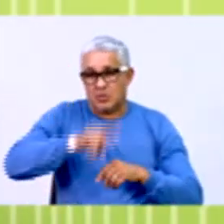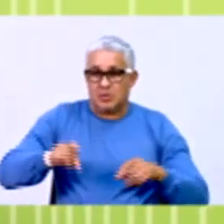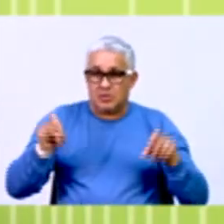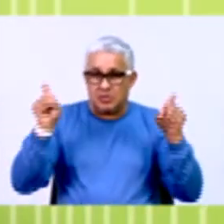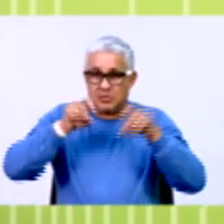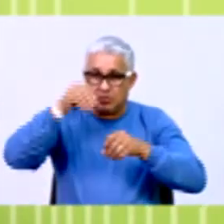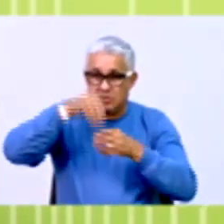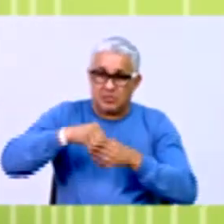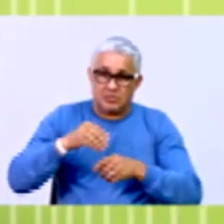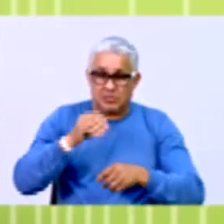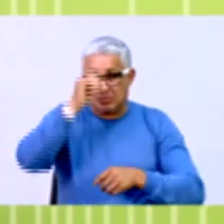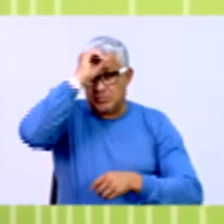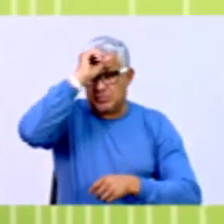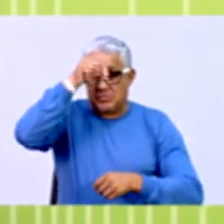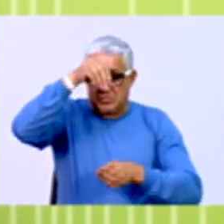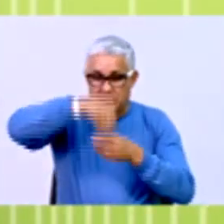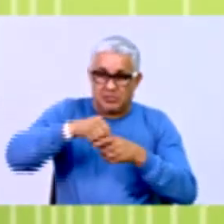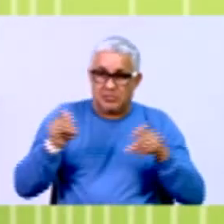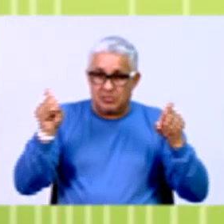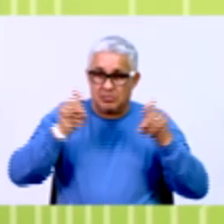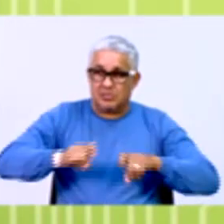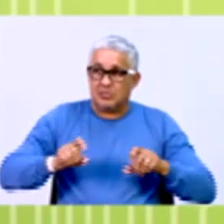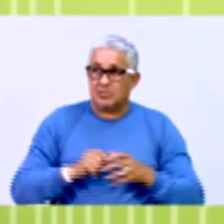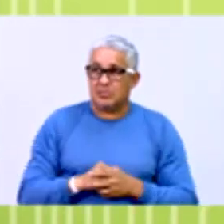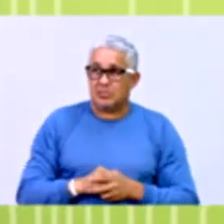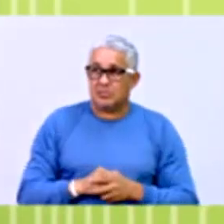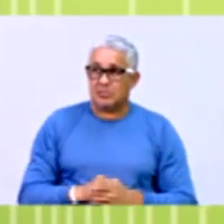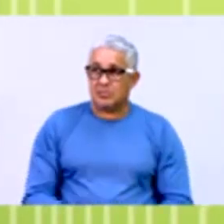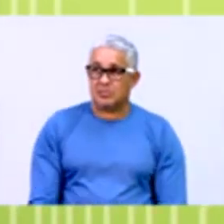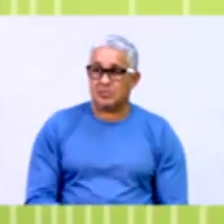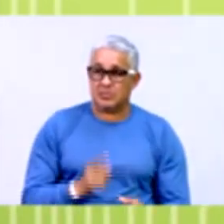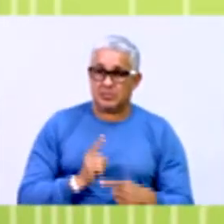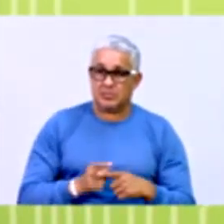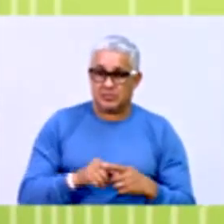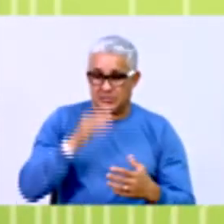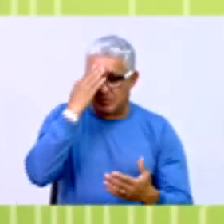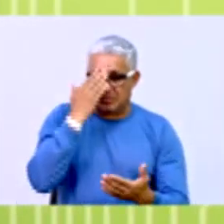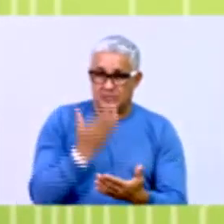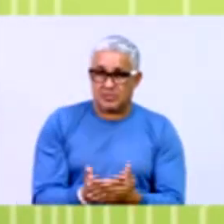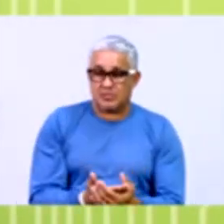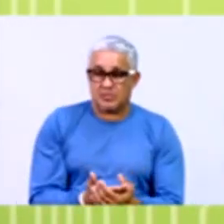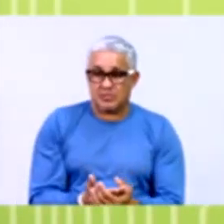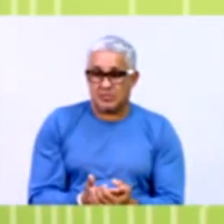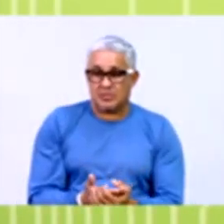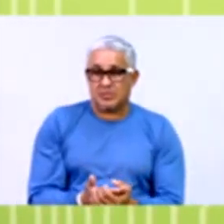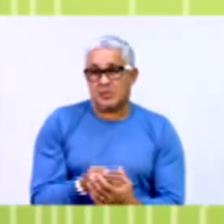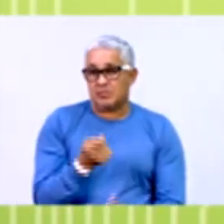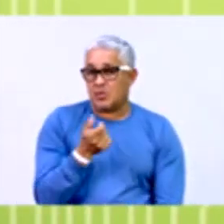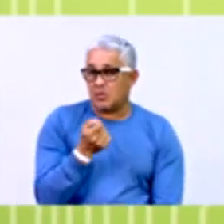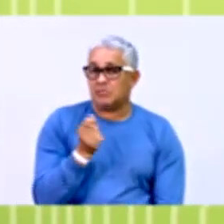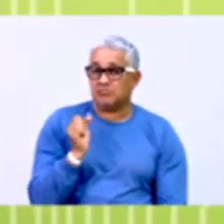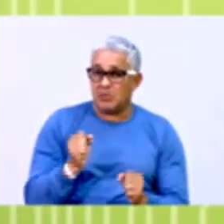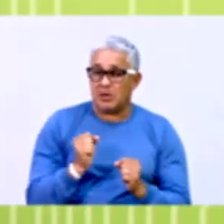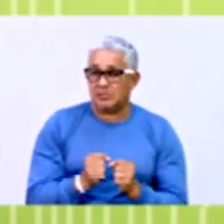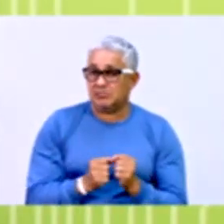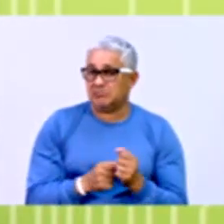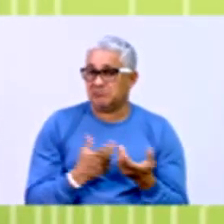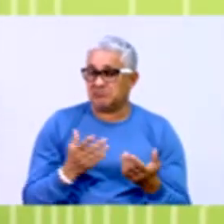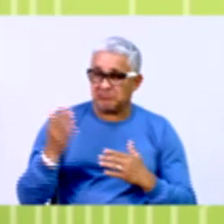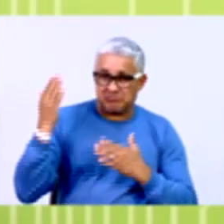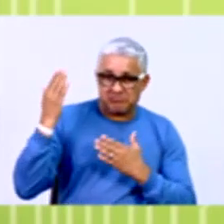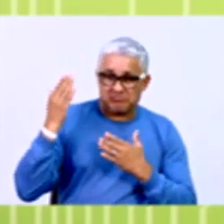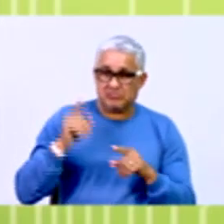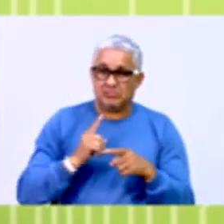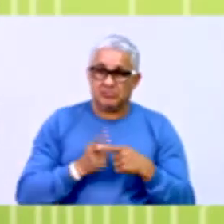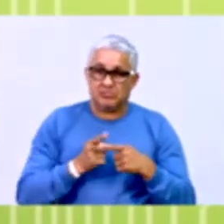acontecendo lá dentro. Então, isso trazia uma desvantagem, porque a credibilidade ela poderia ser questionada através dos relatórios gerados.